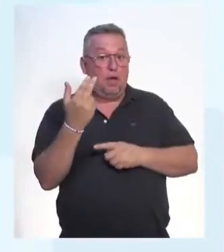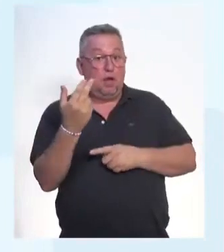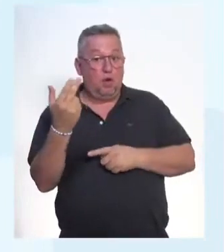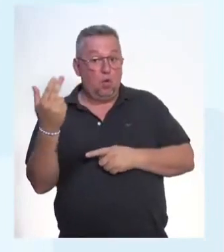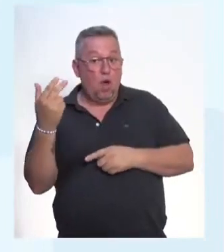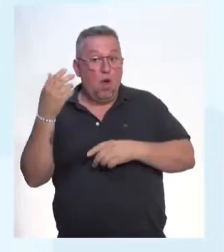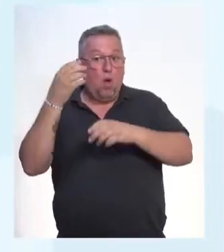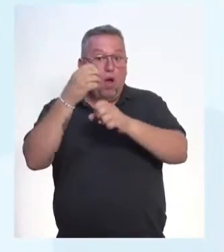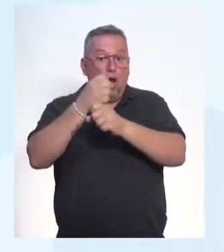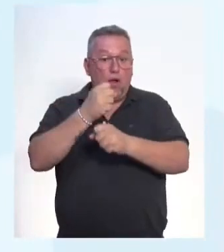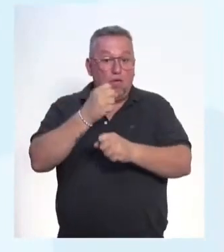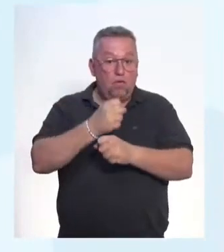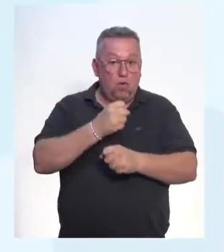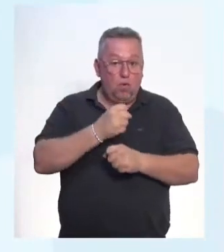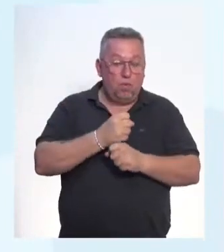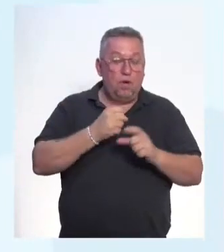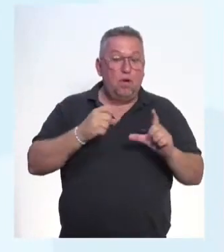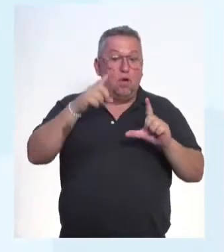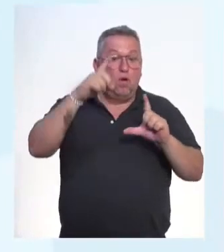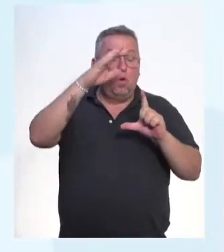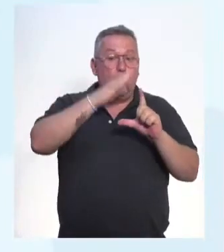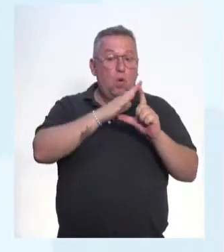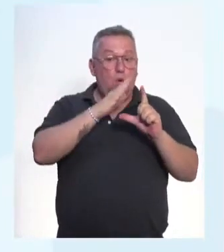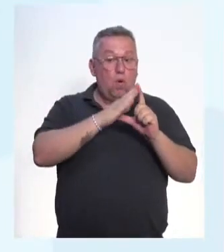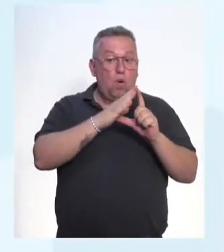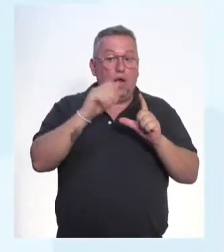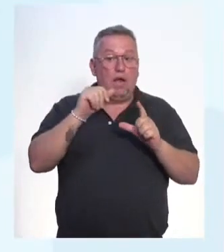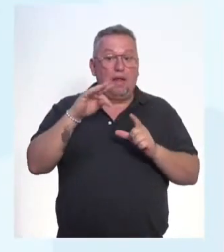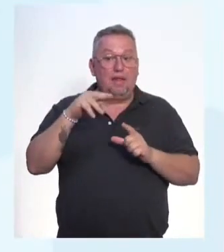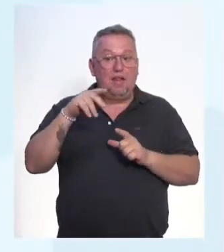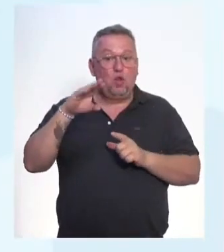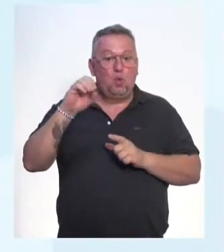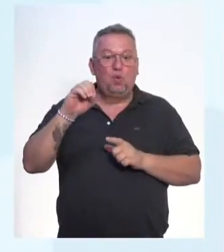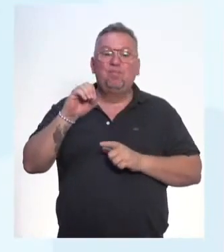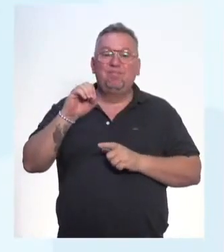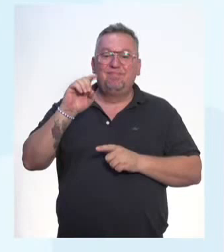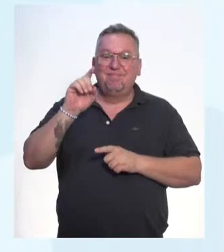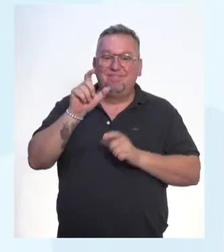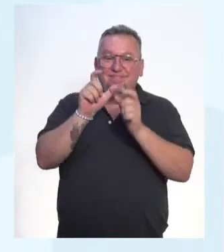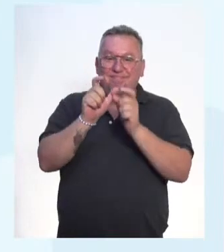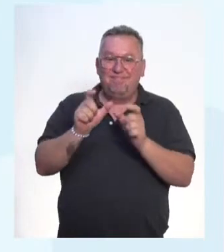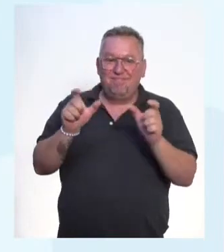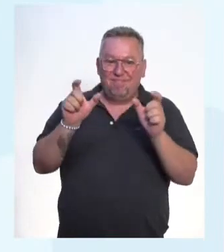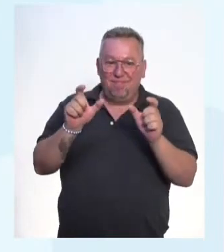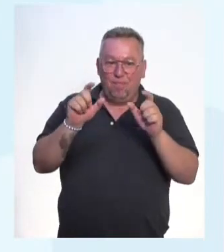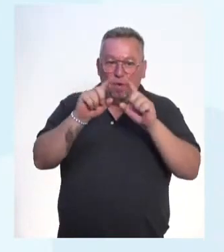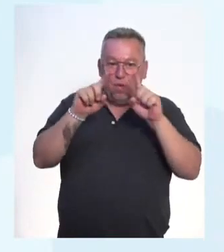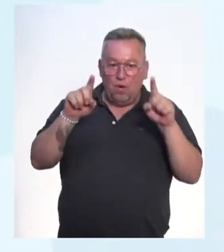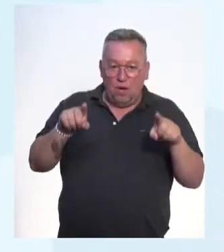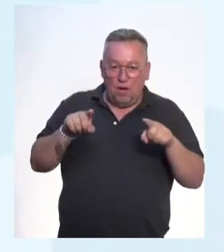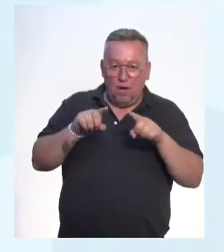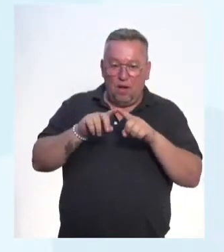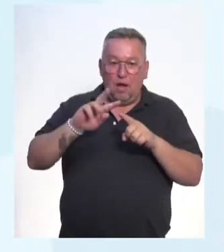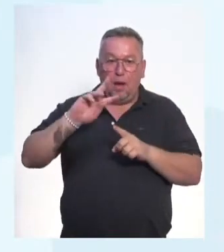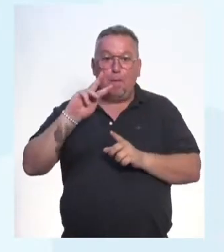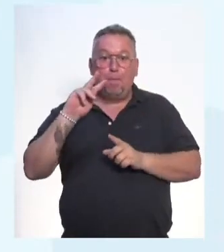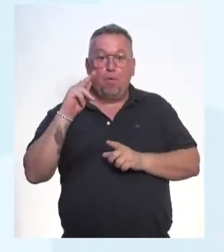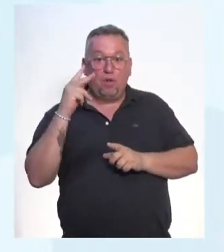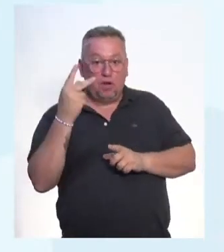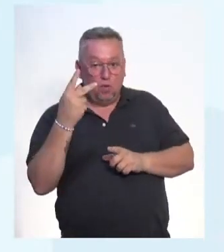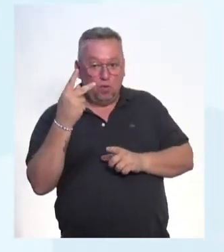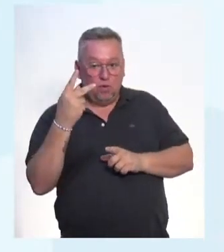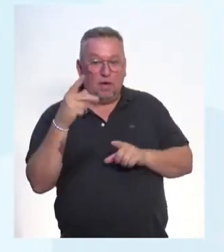à soma dos quadrados dos catetos. Esta palavra, quadrado da hipotenusa